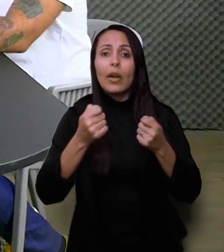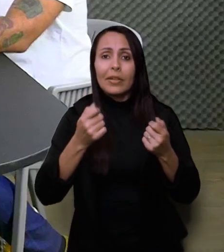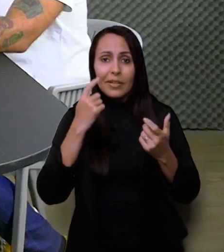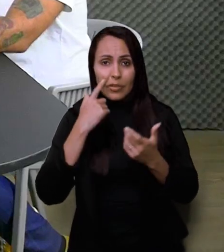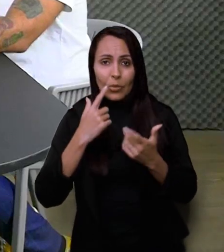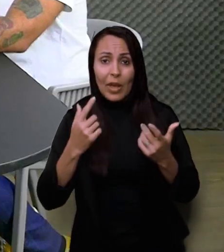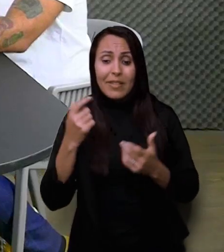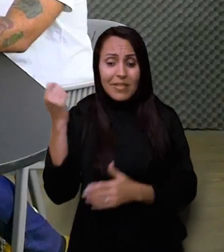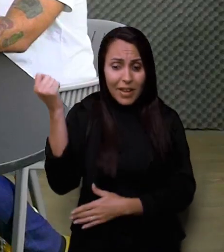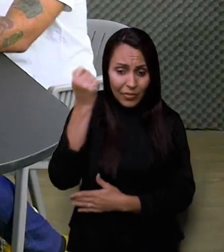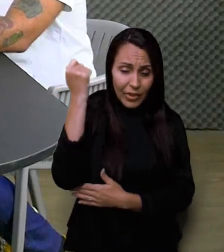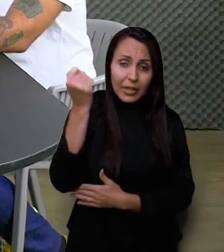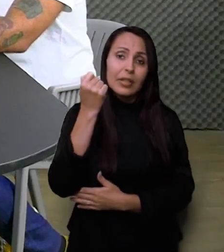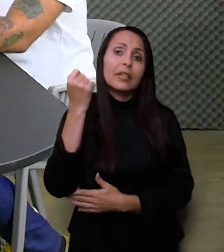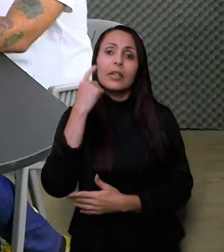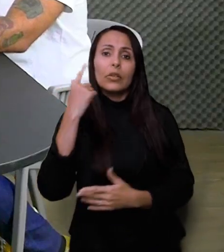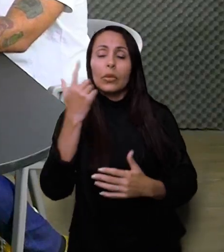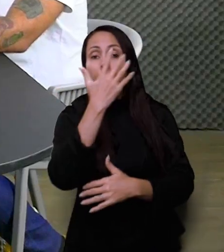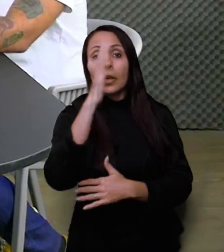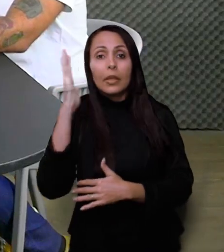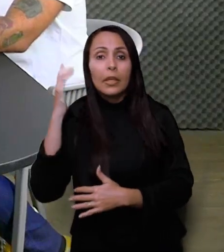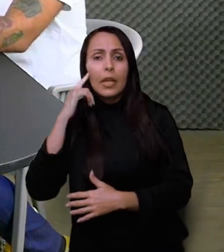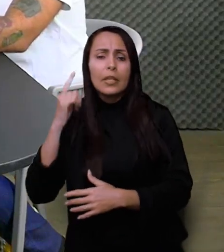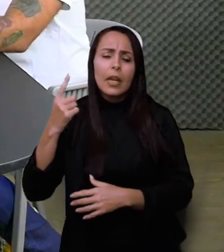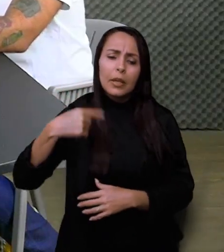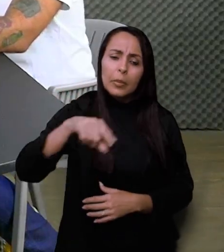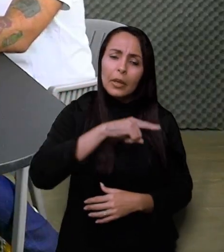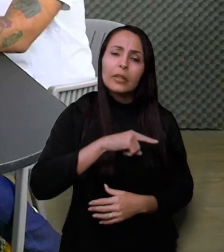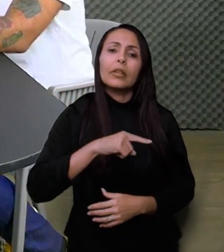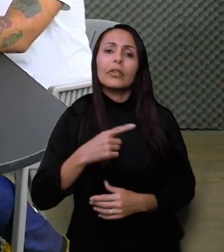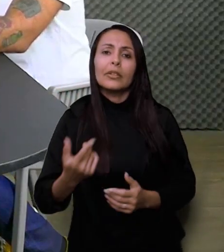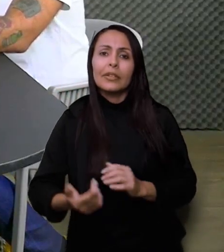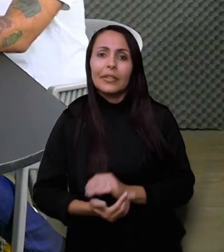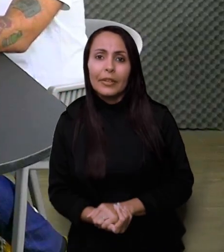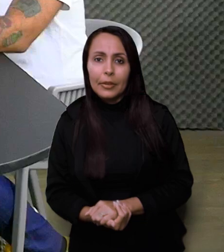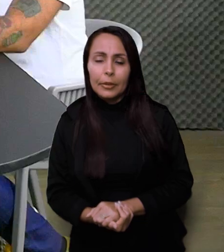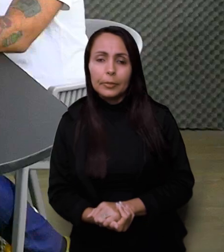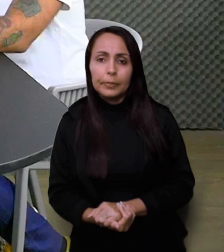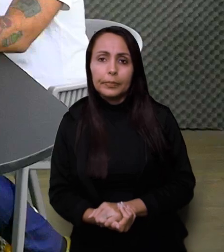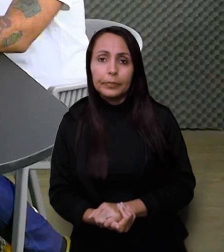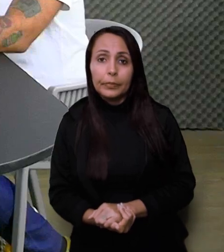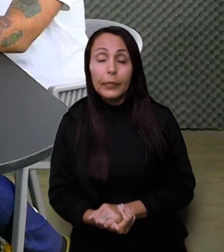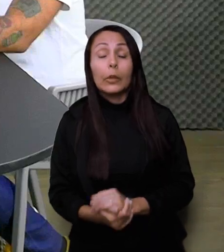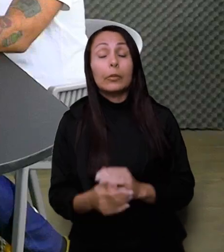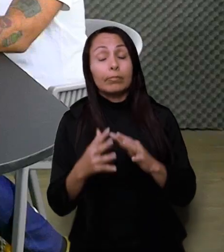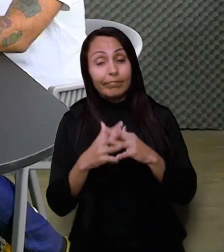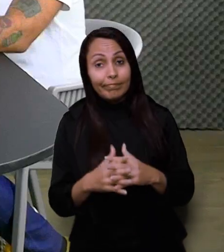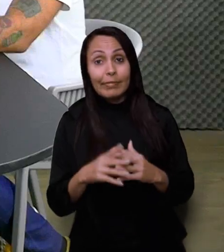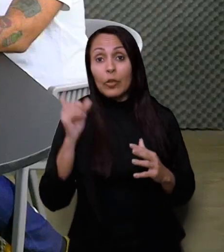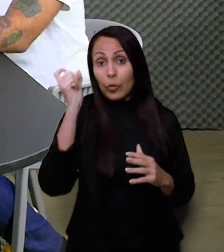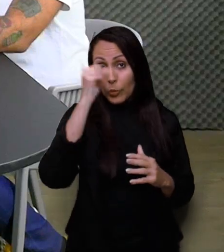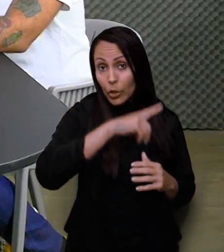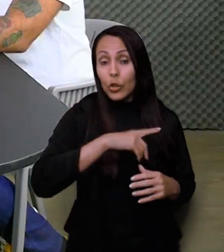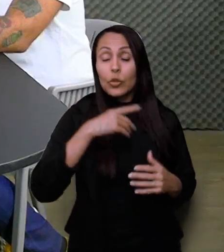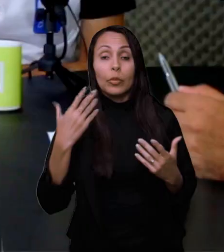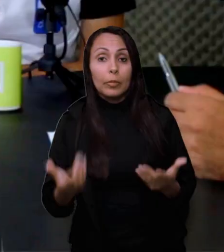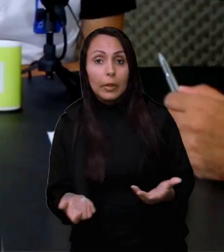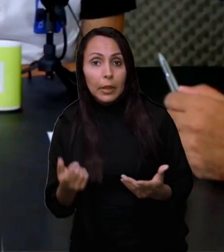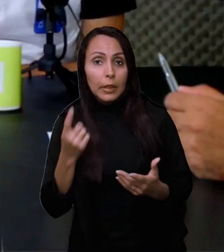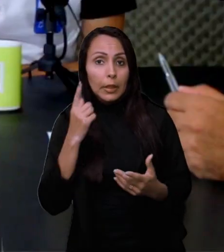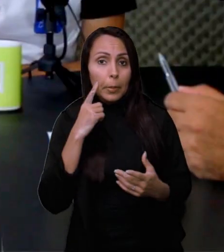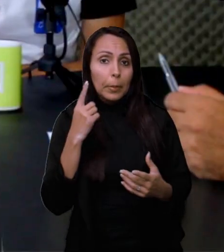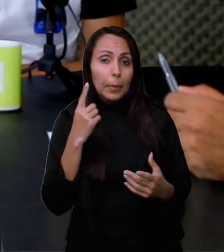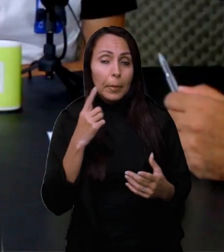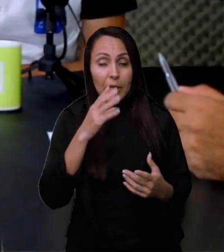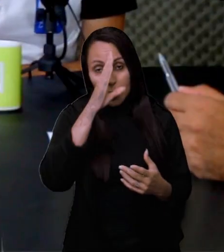gravidade disso, né, pra natureza e pra gente, né? Então, é muito complicado. Assim, eu falo principalmente na questão